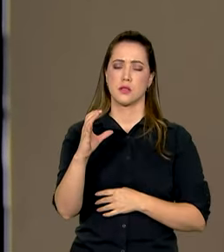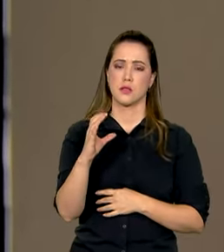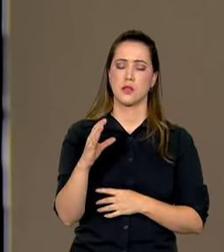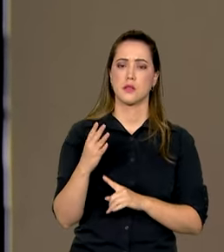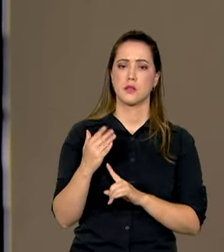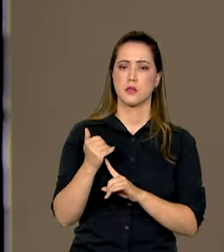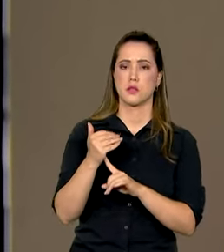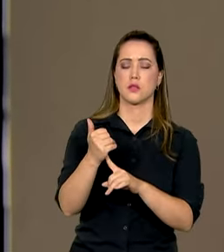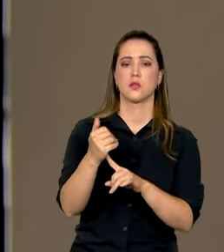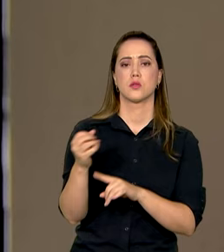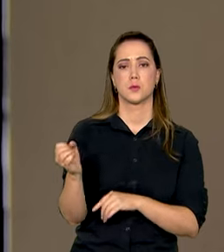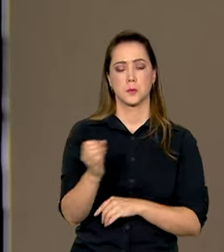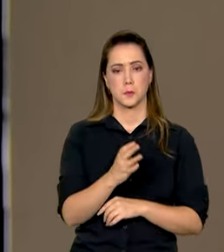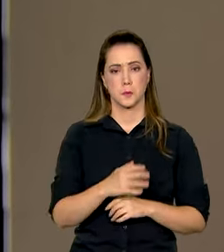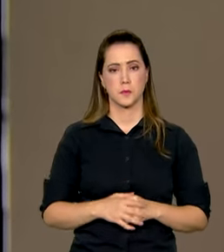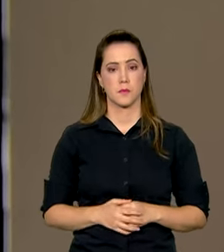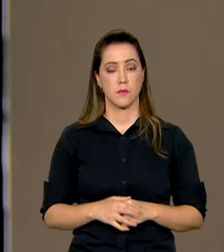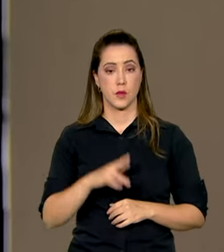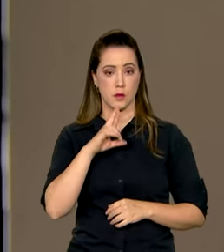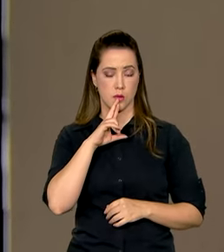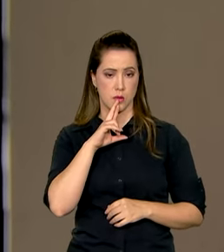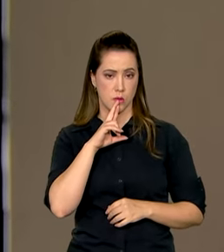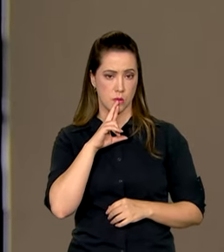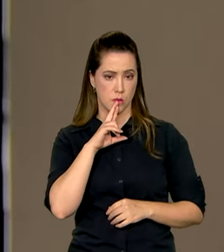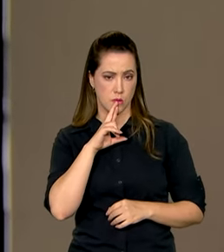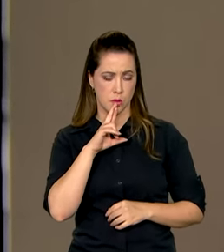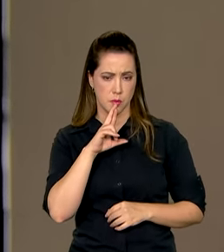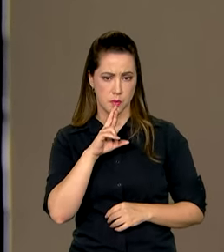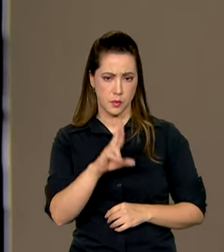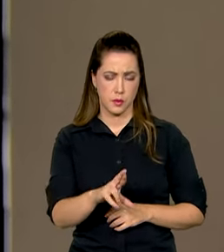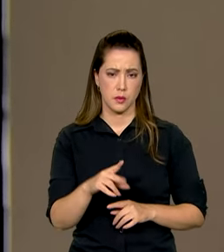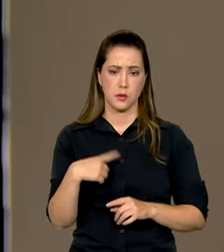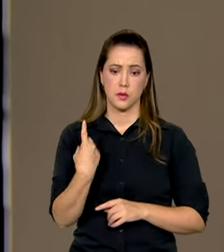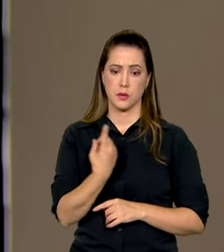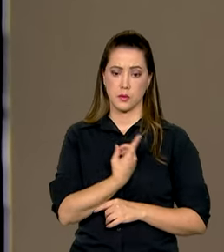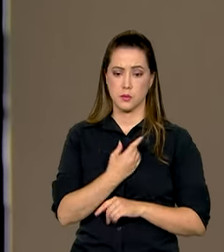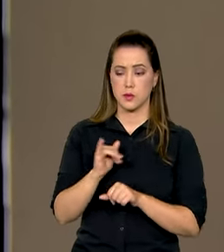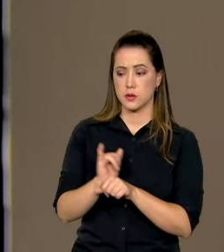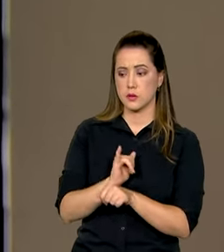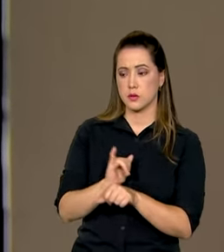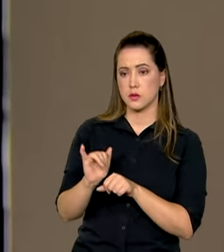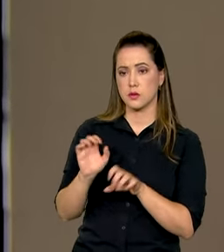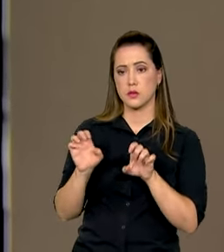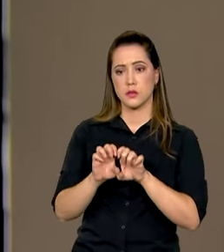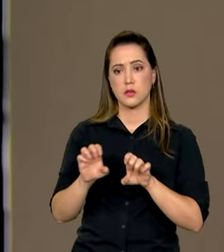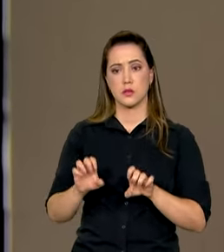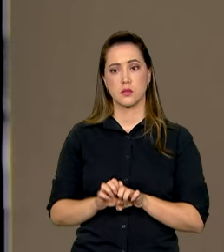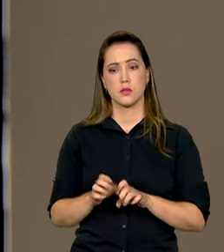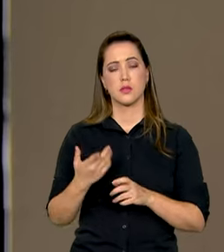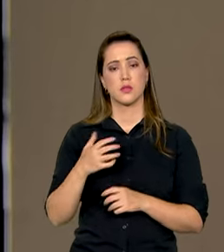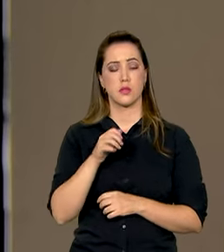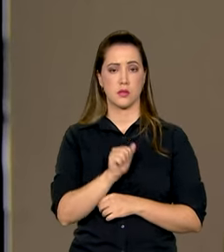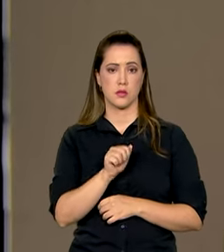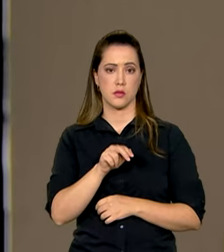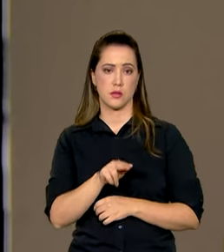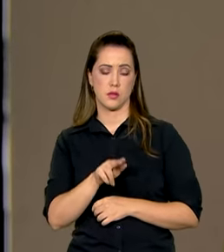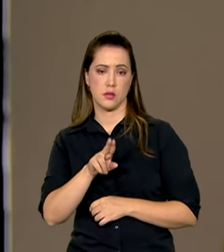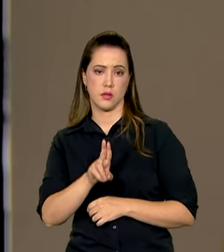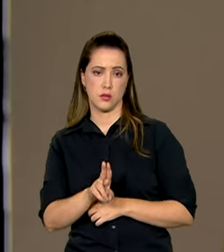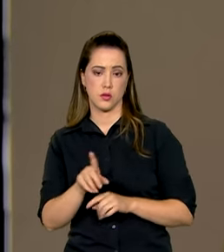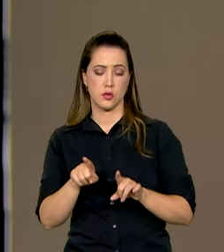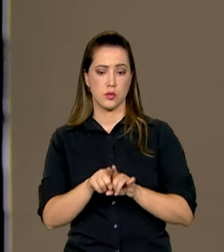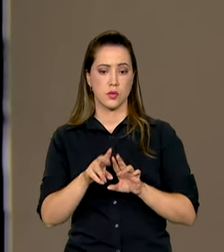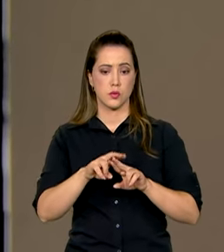Inovação. Como resultado da ação coordenada e estruturada desses órgãos, a Advocacia Geral da União, por meio da